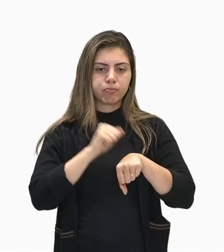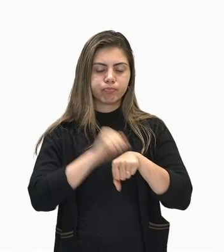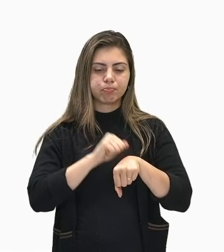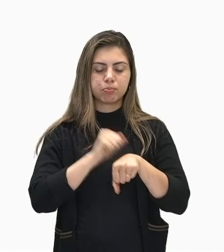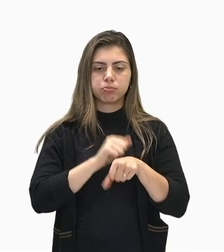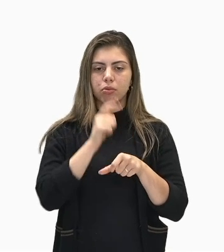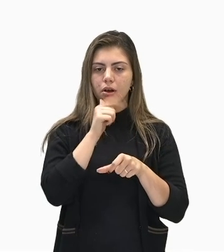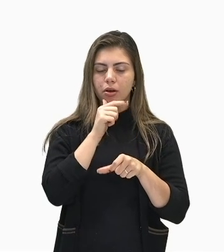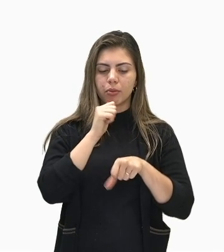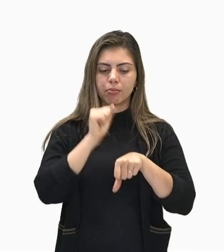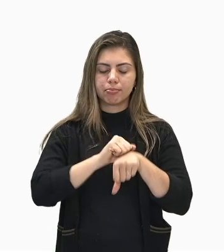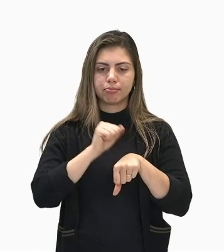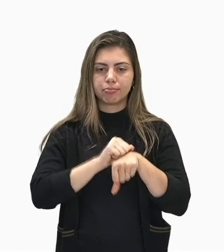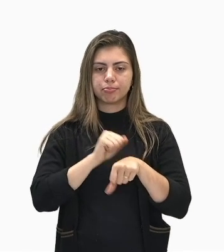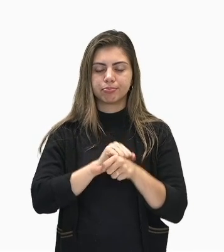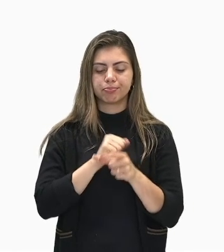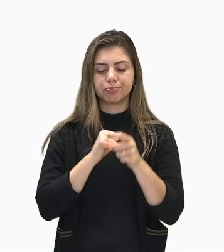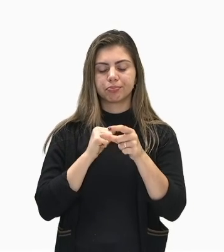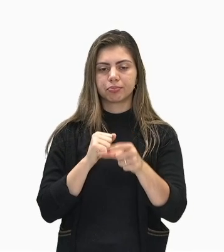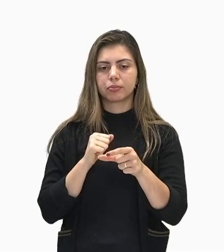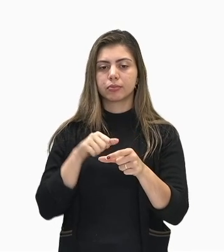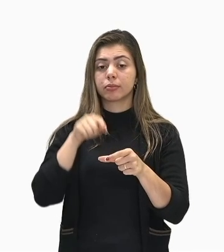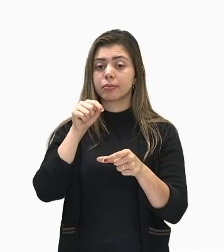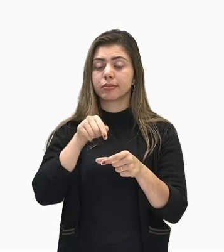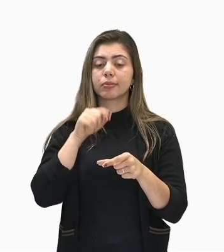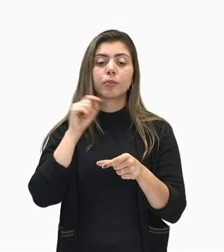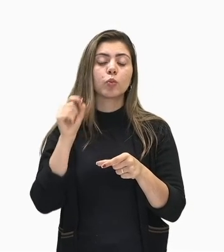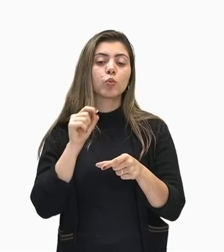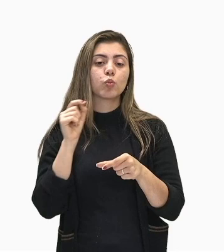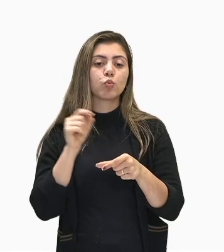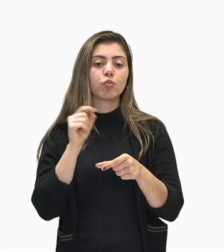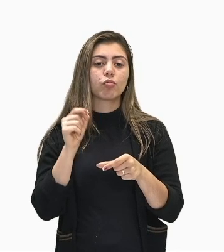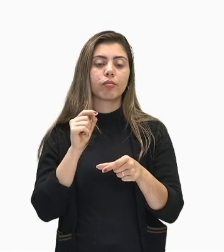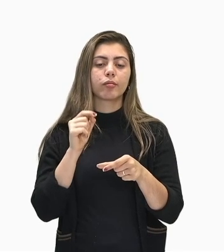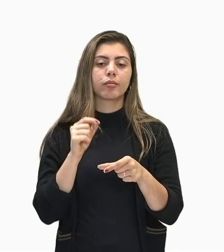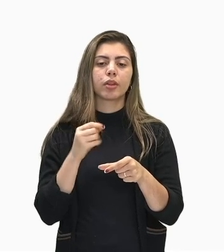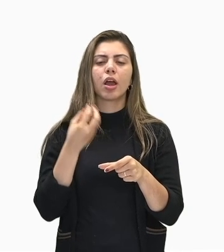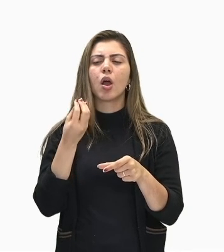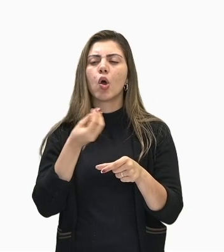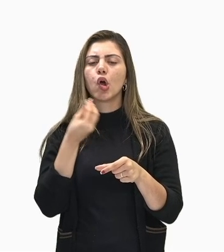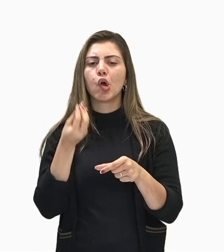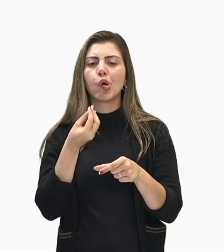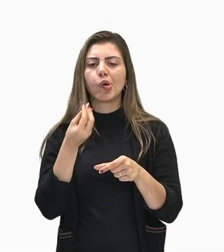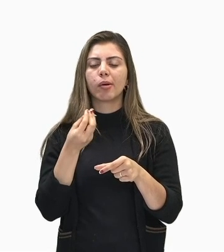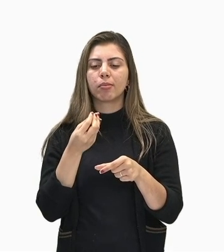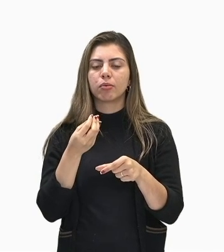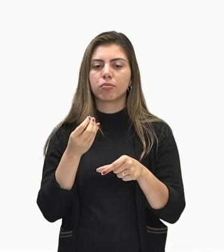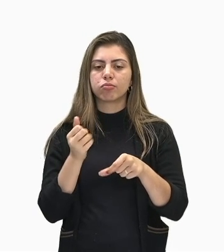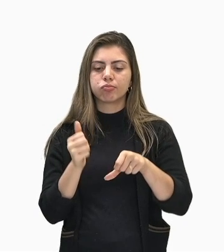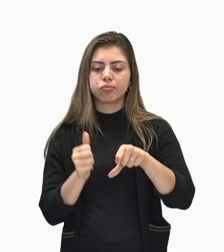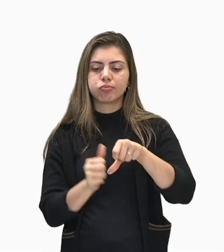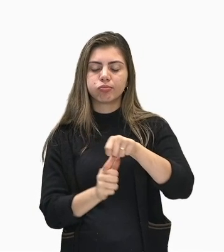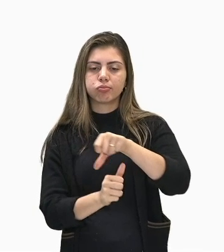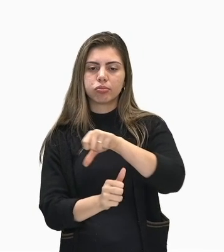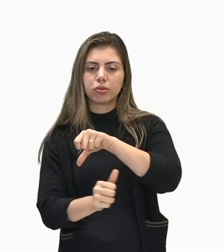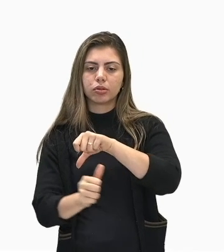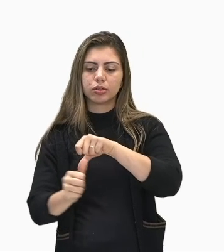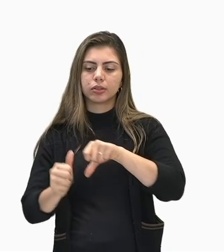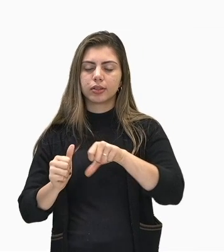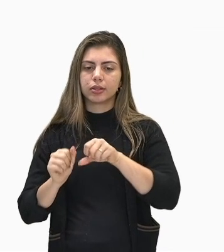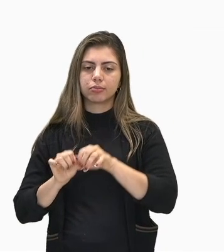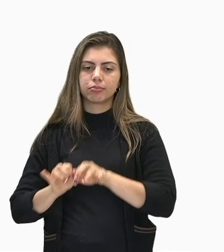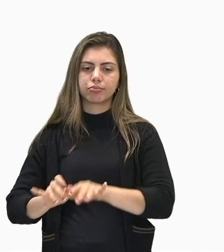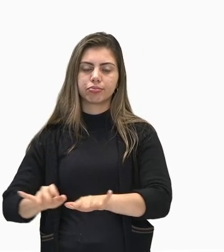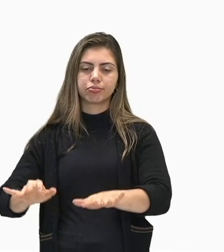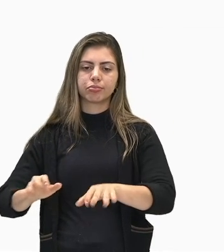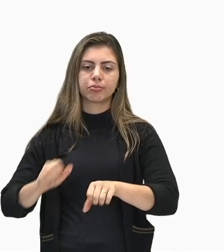pedaço de gelo, e esse gelo, né, ele está passando do estado sólido para o